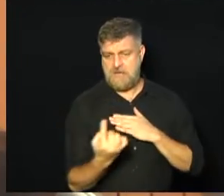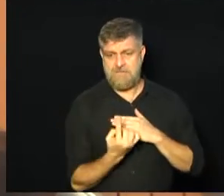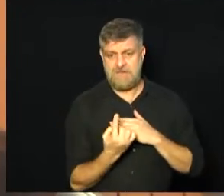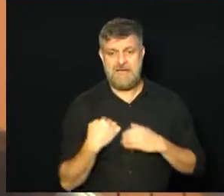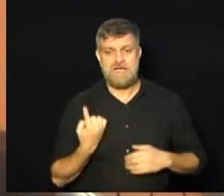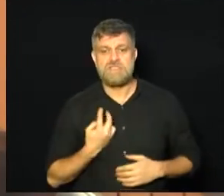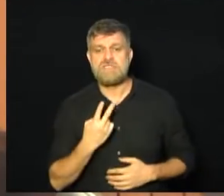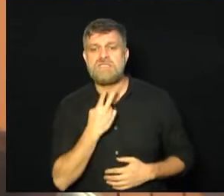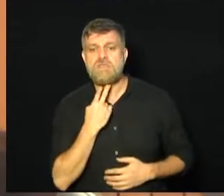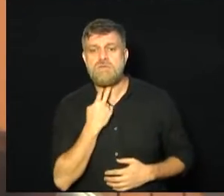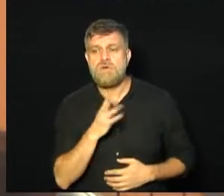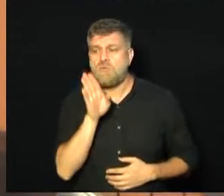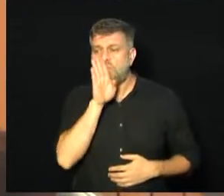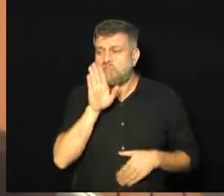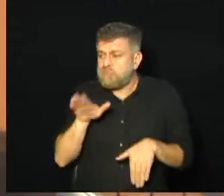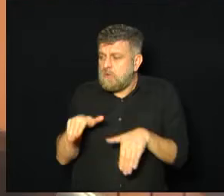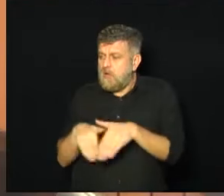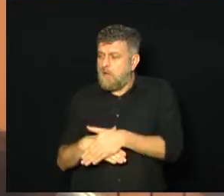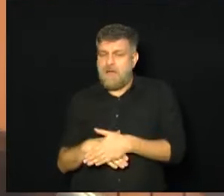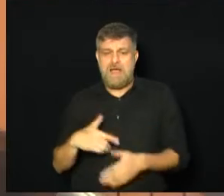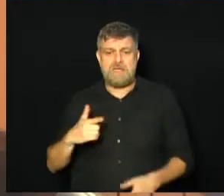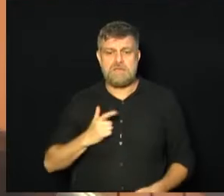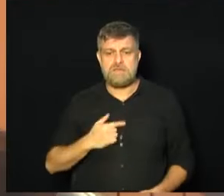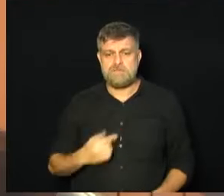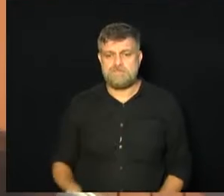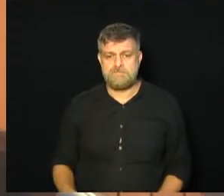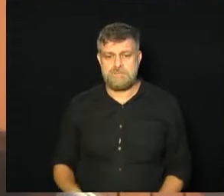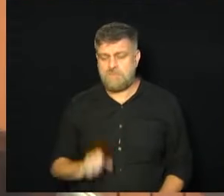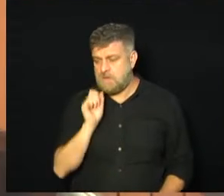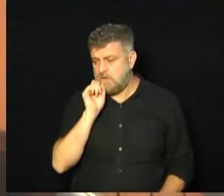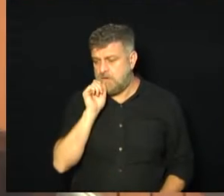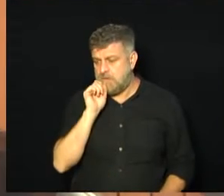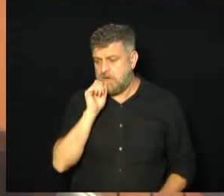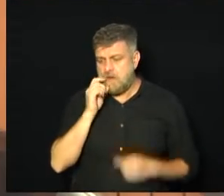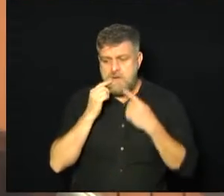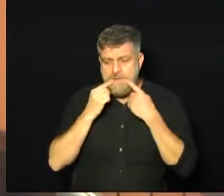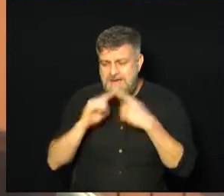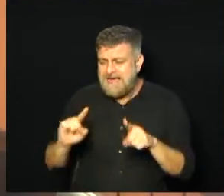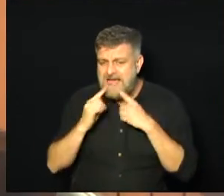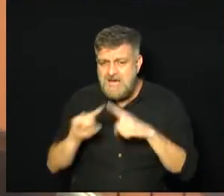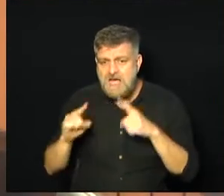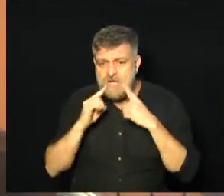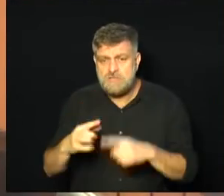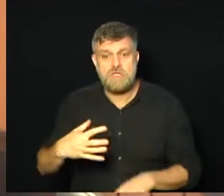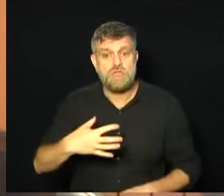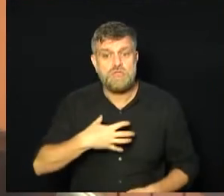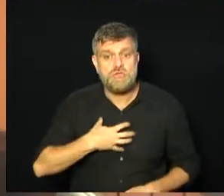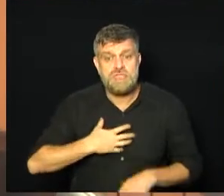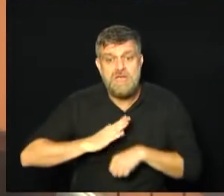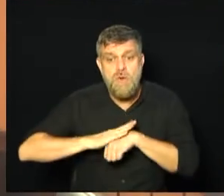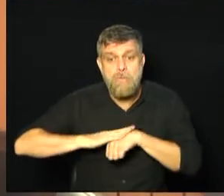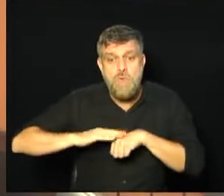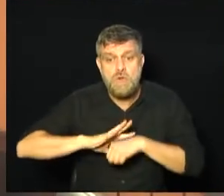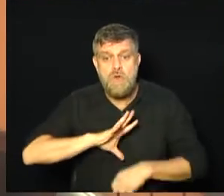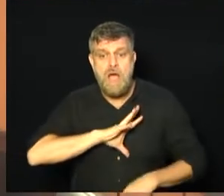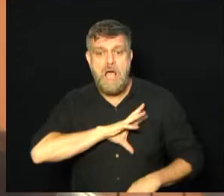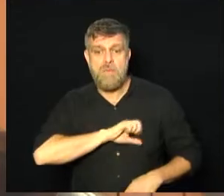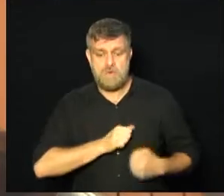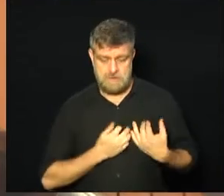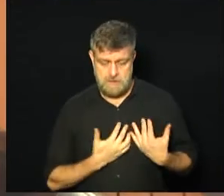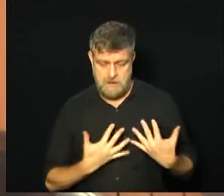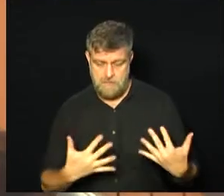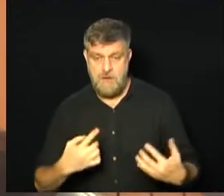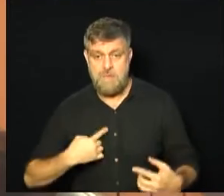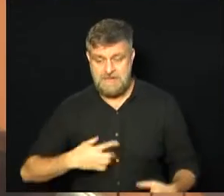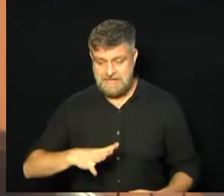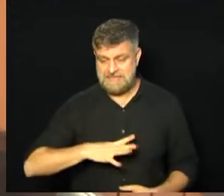pode passar sem deixar a crítica, não é? E de forma muito amorosa, porque essa cidade também me